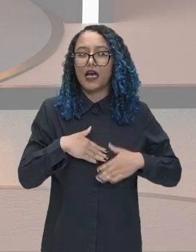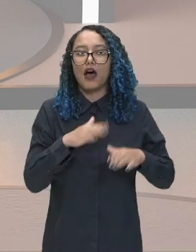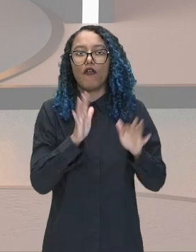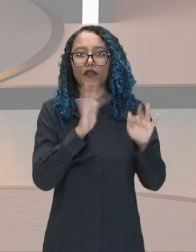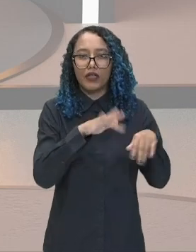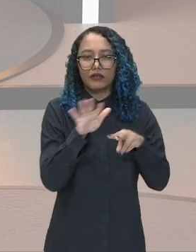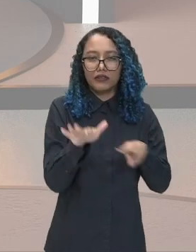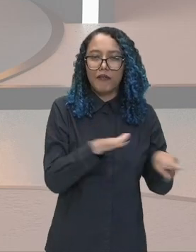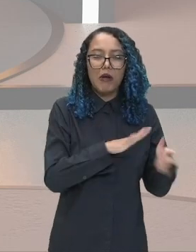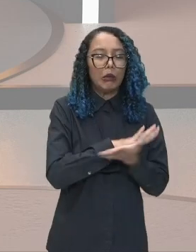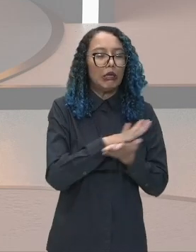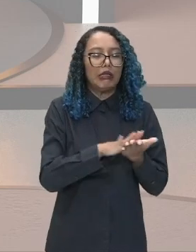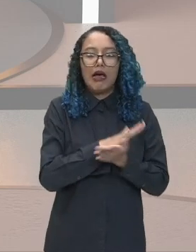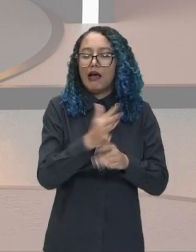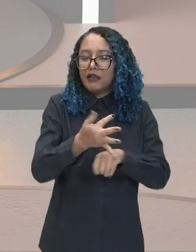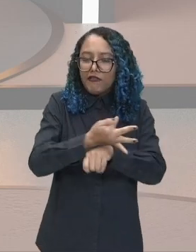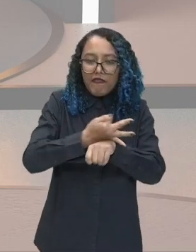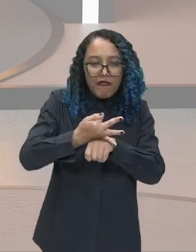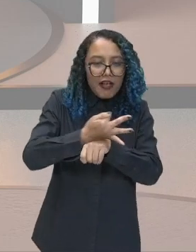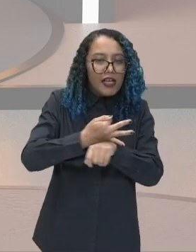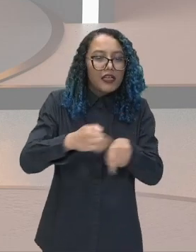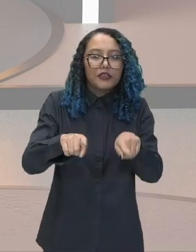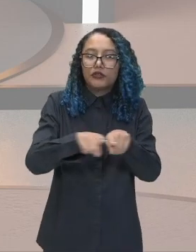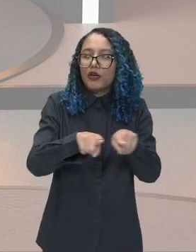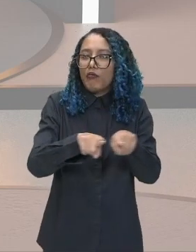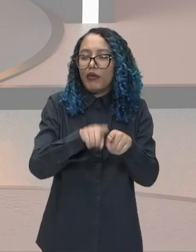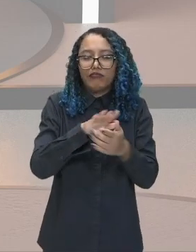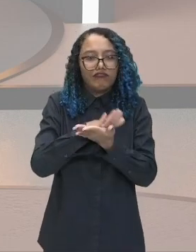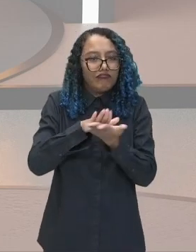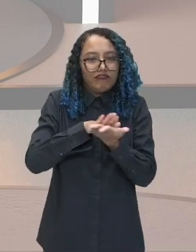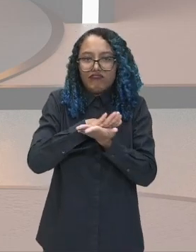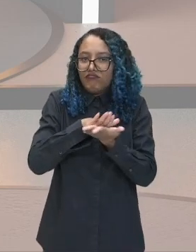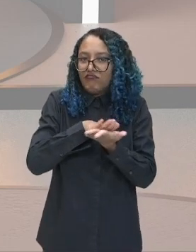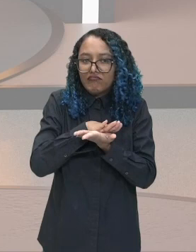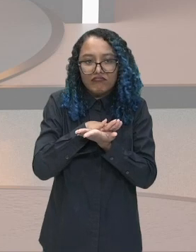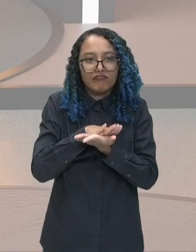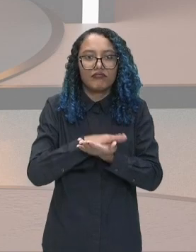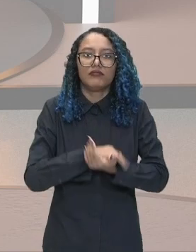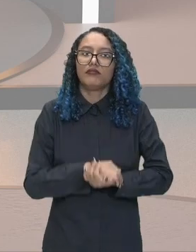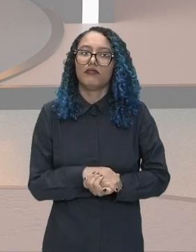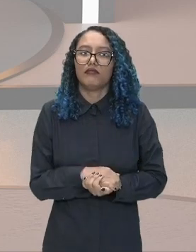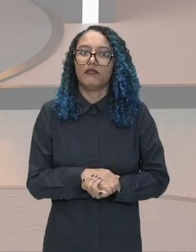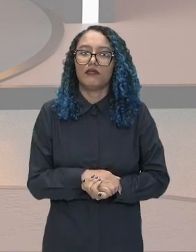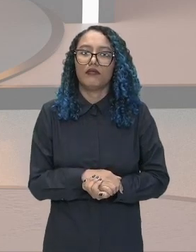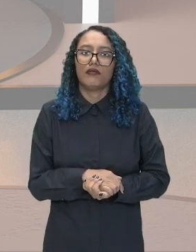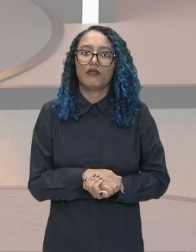hoje, não existia férias. Na realidade,